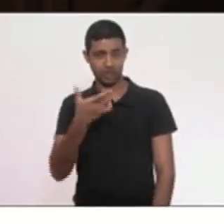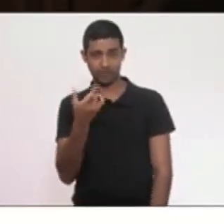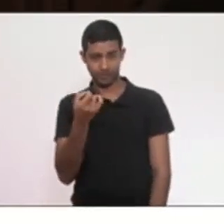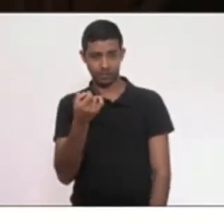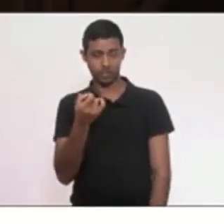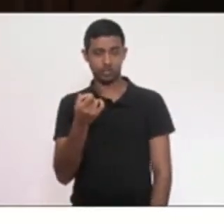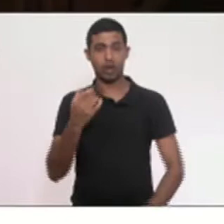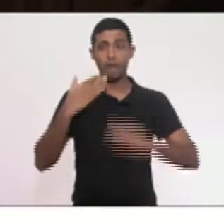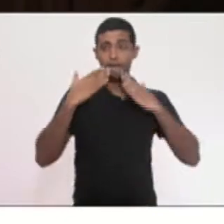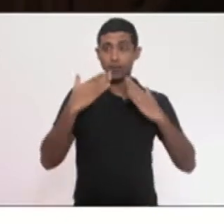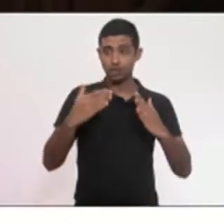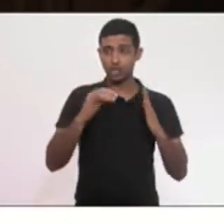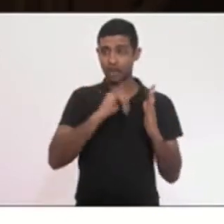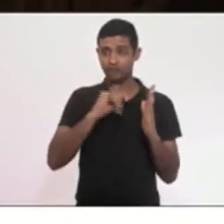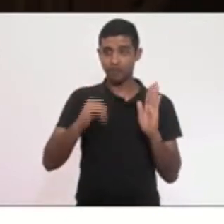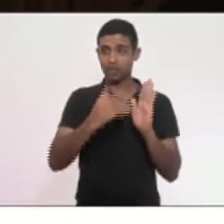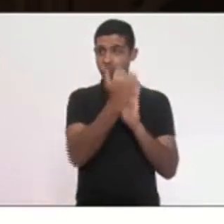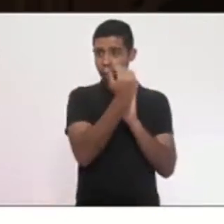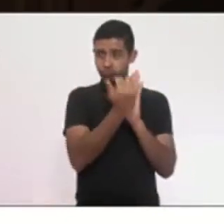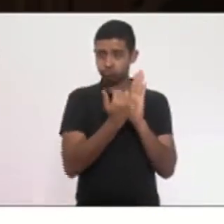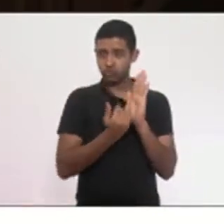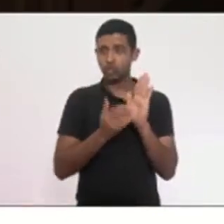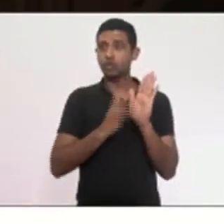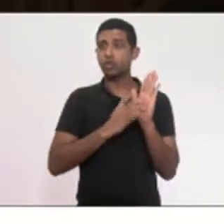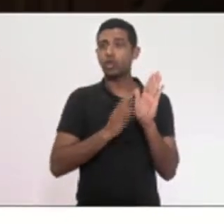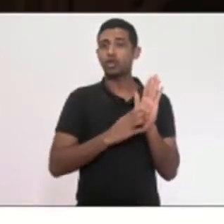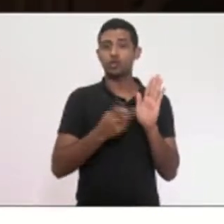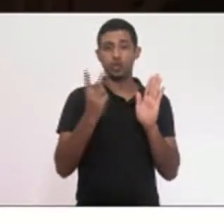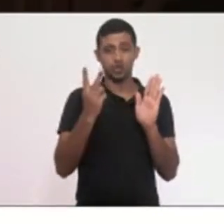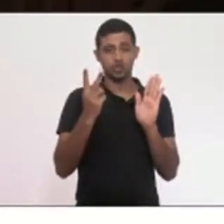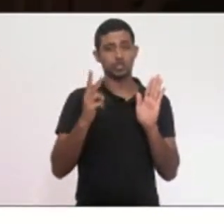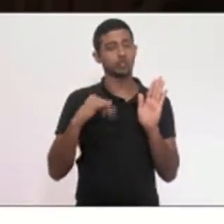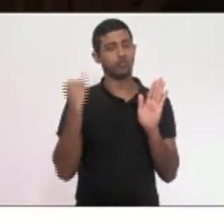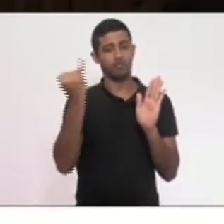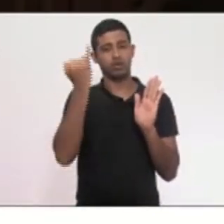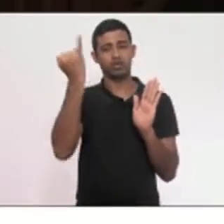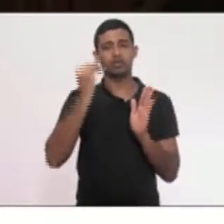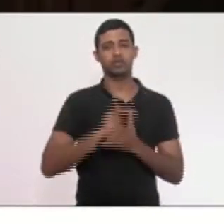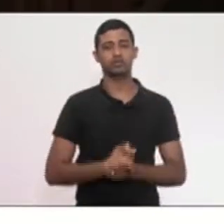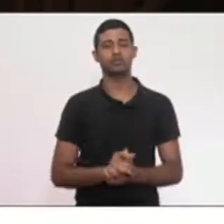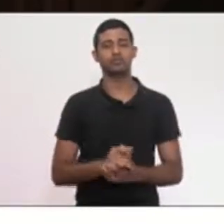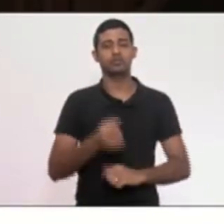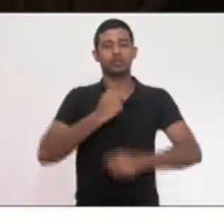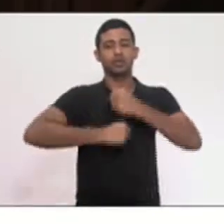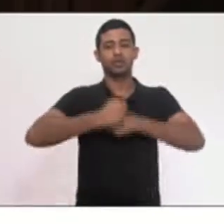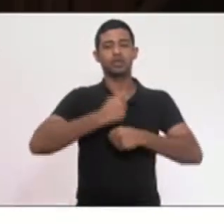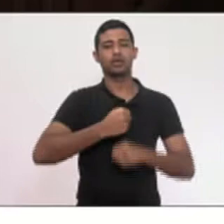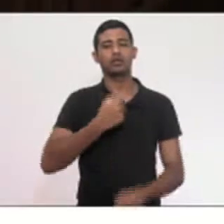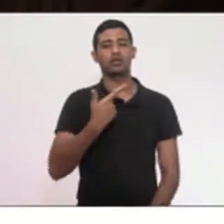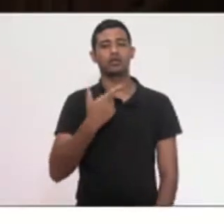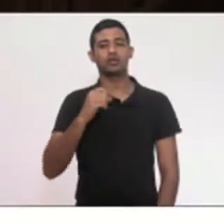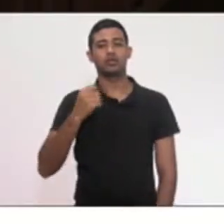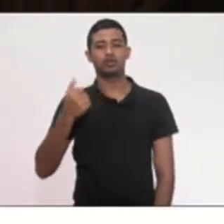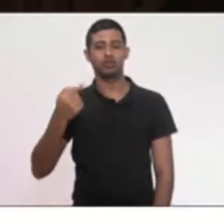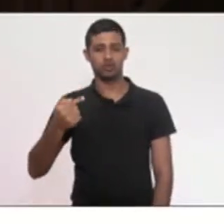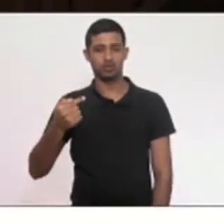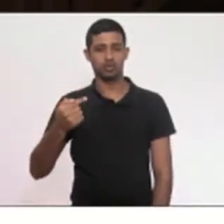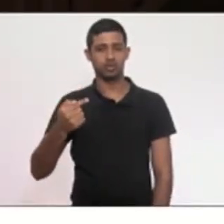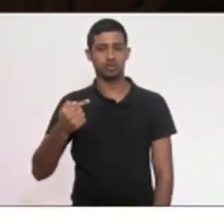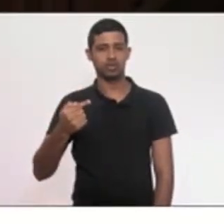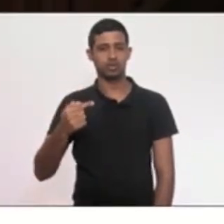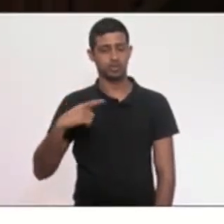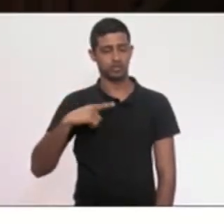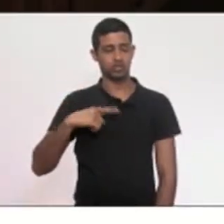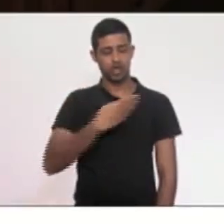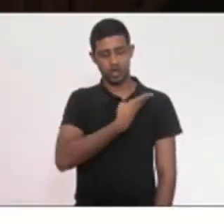2 dados que me parecem relevantes. Em 2017, durante o governo